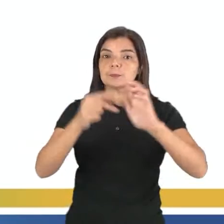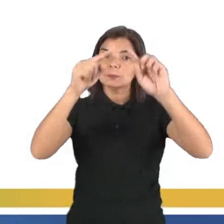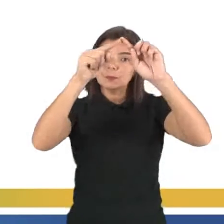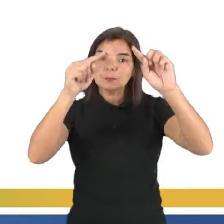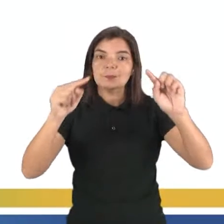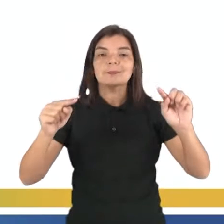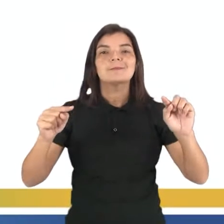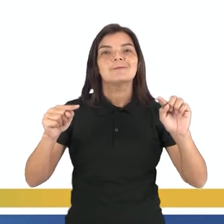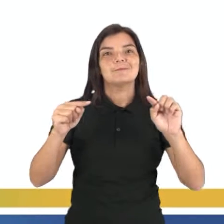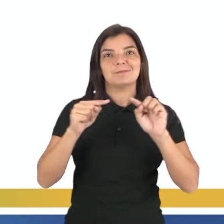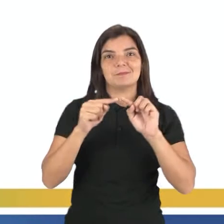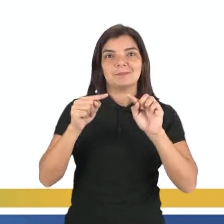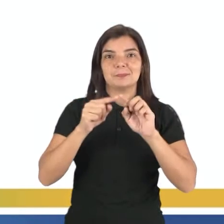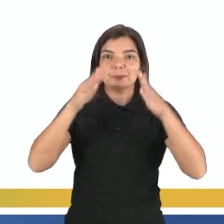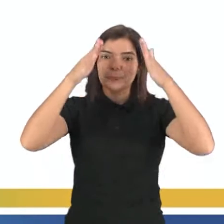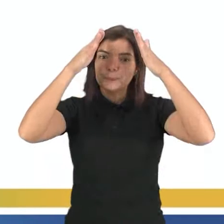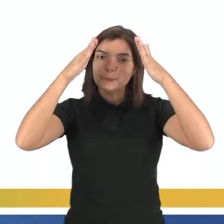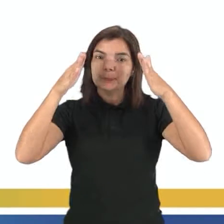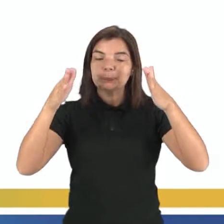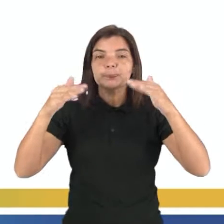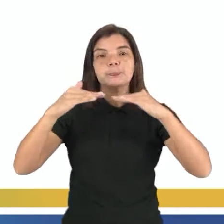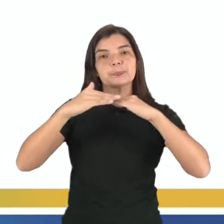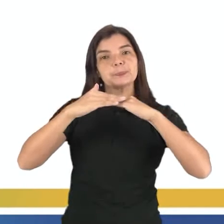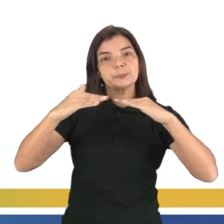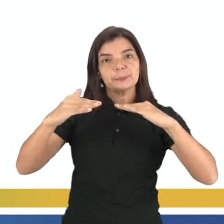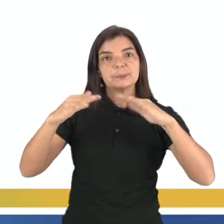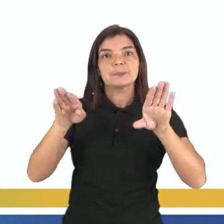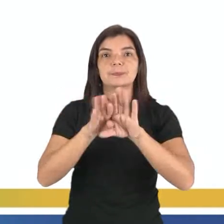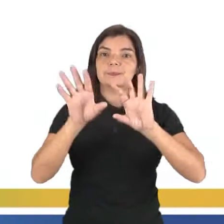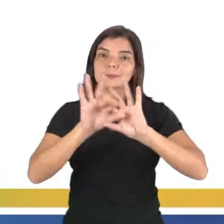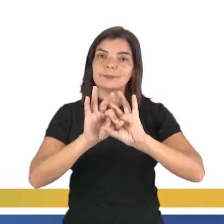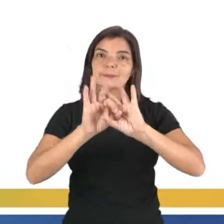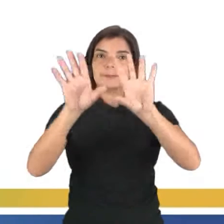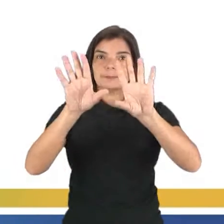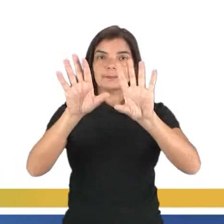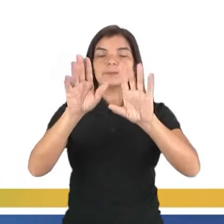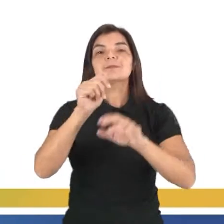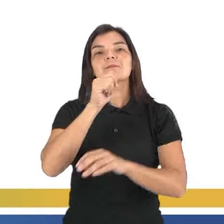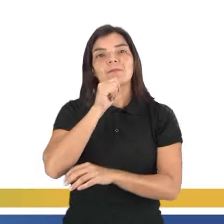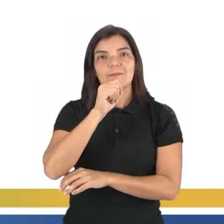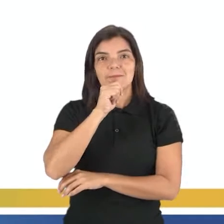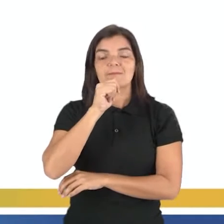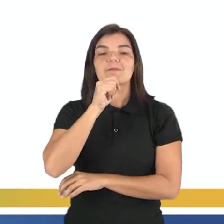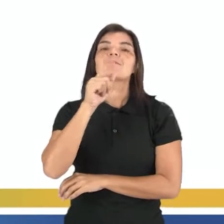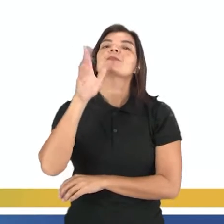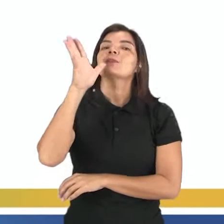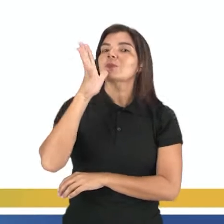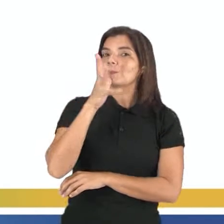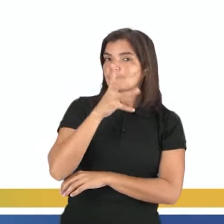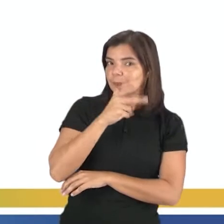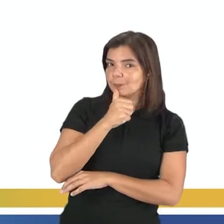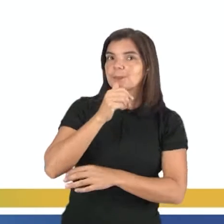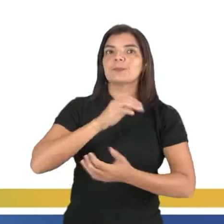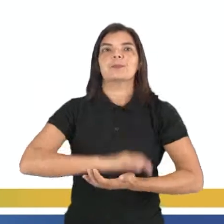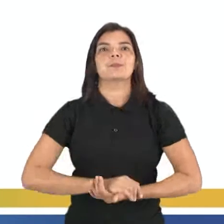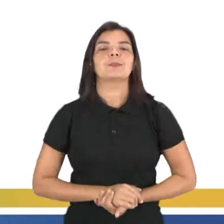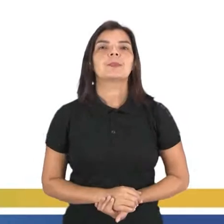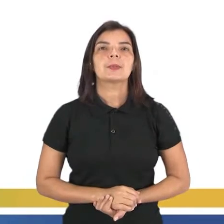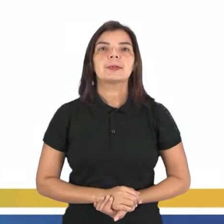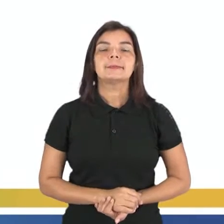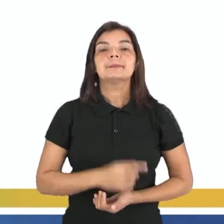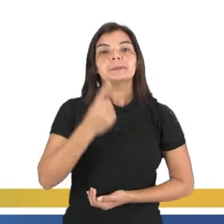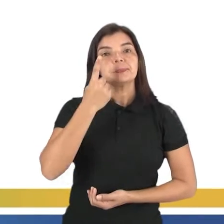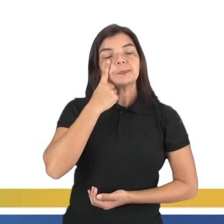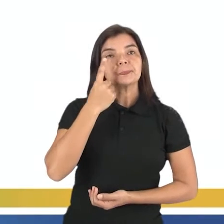é contornada por uma expressão que significa liberdade, ainda que tardia. Muito bem.